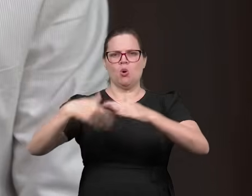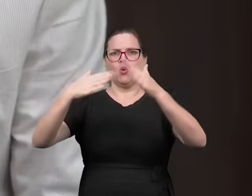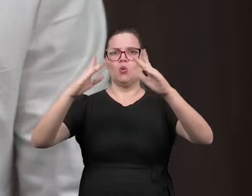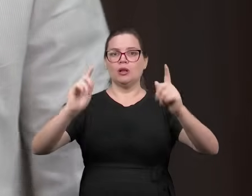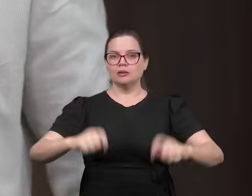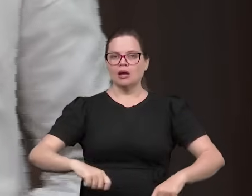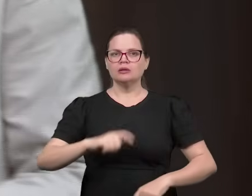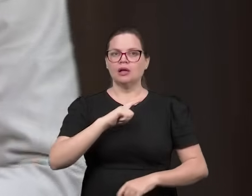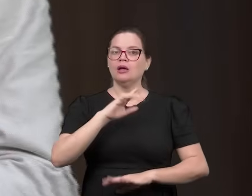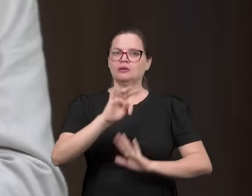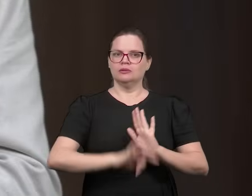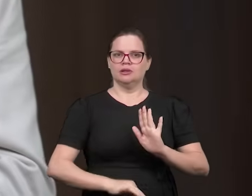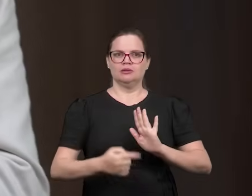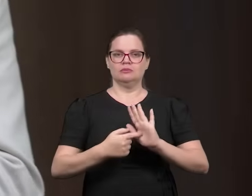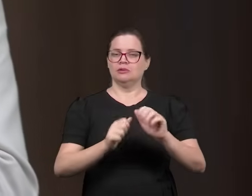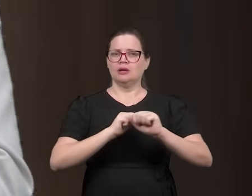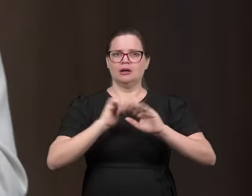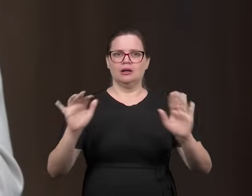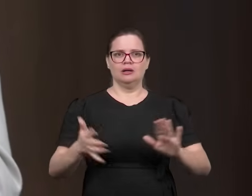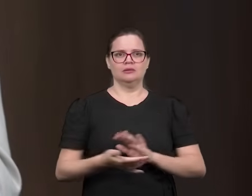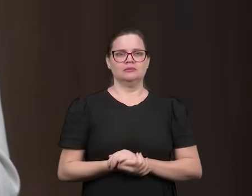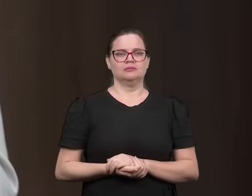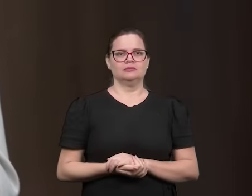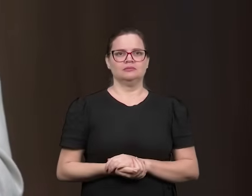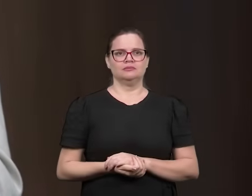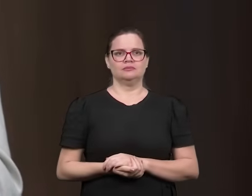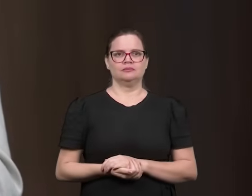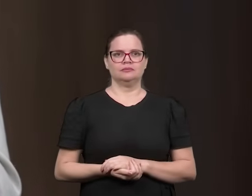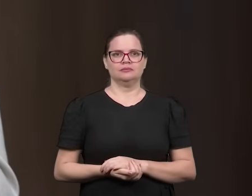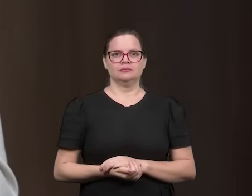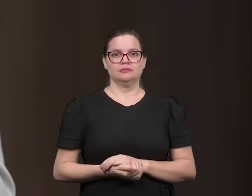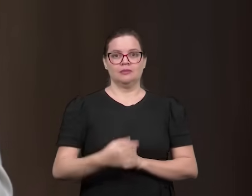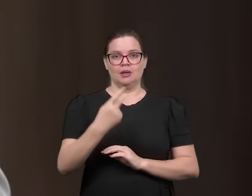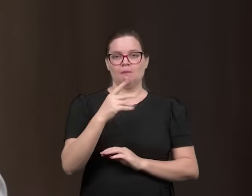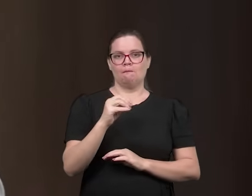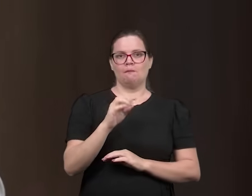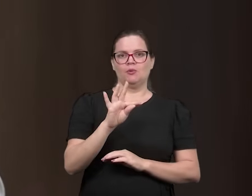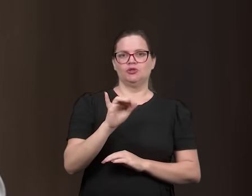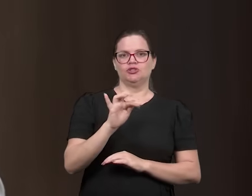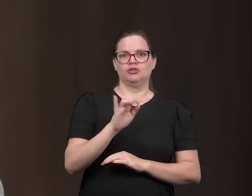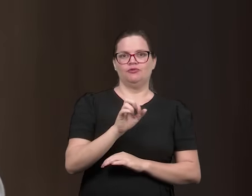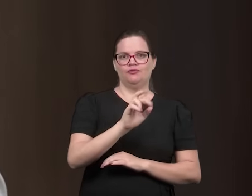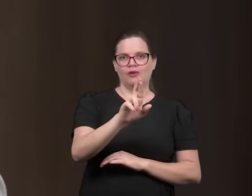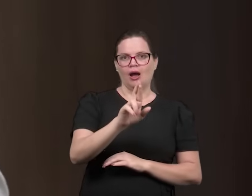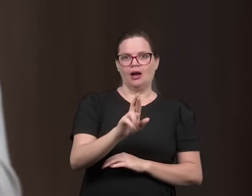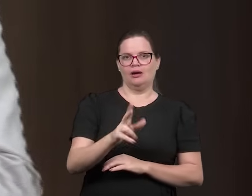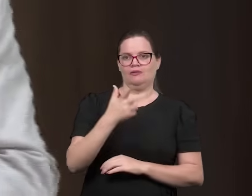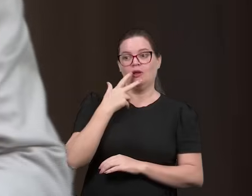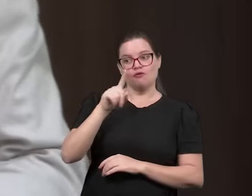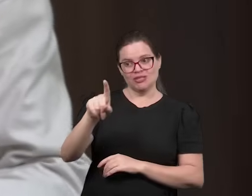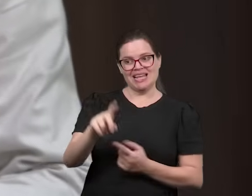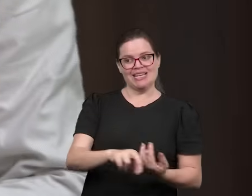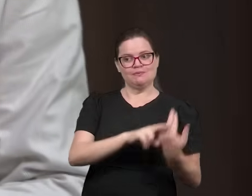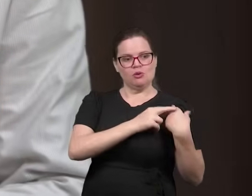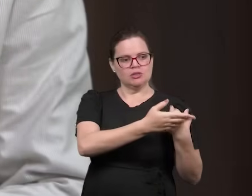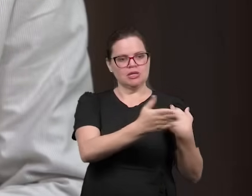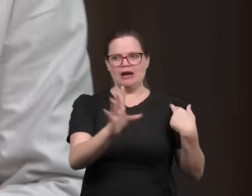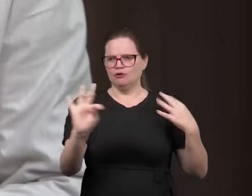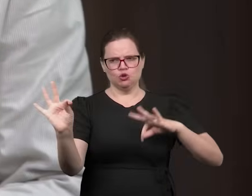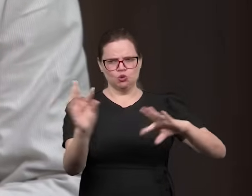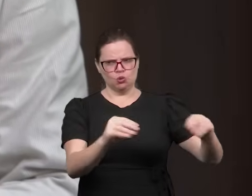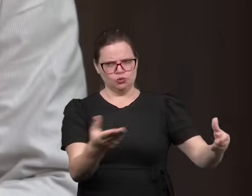texto bíblico, né? Fala assim que Potifar deixou tudo na mão dele. Tudo. E